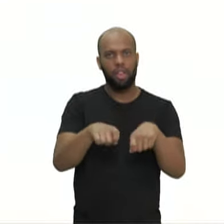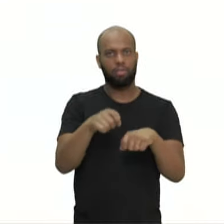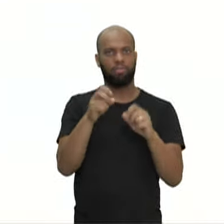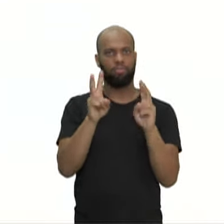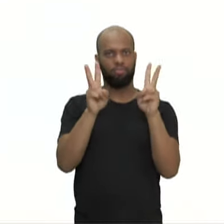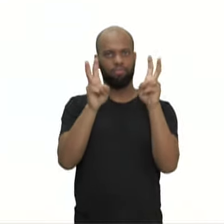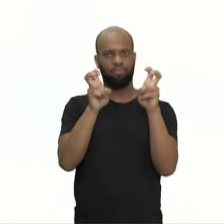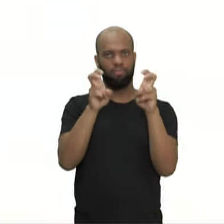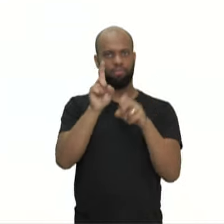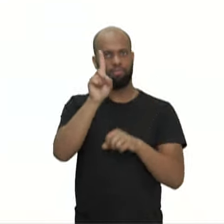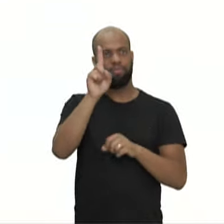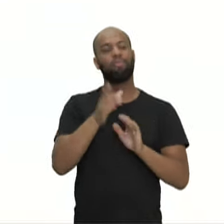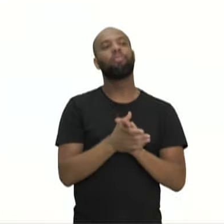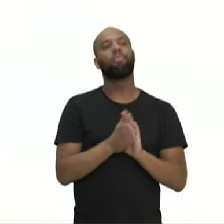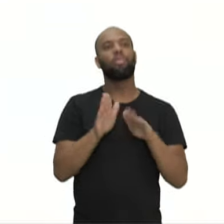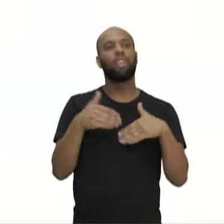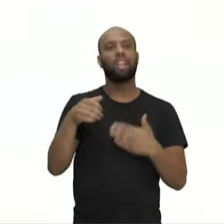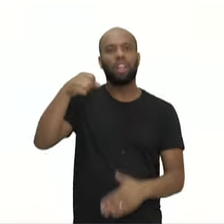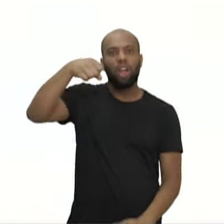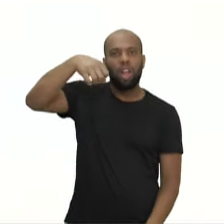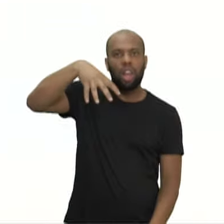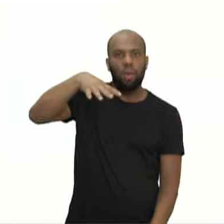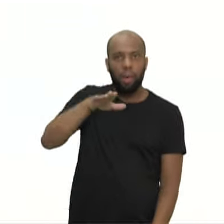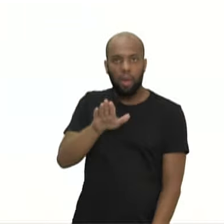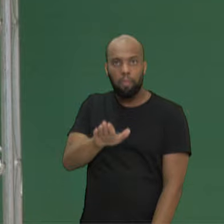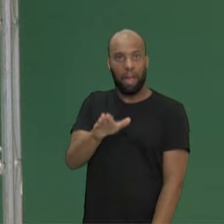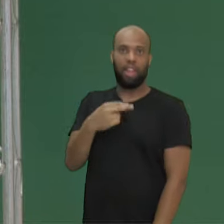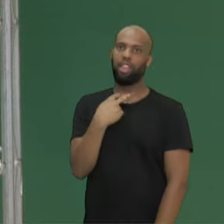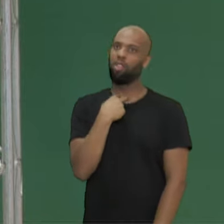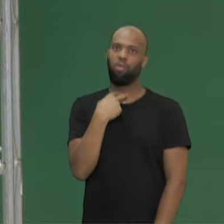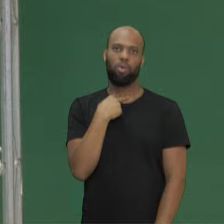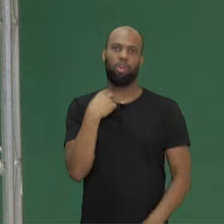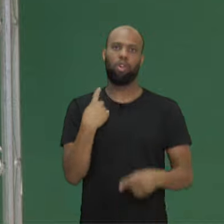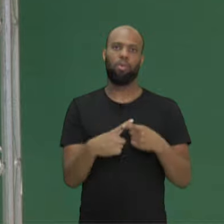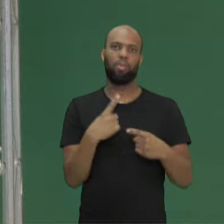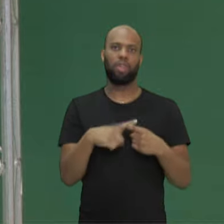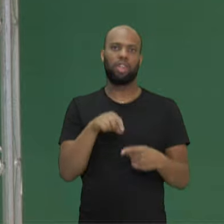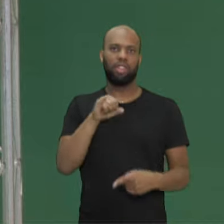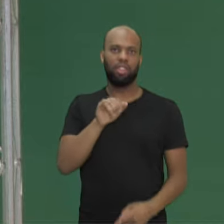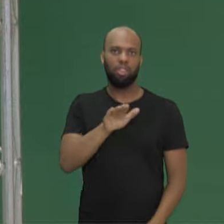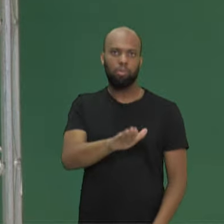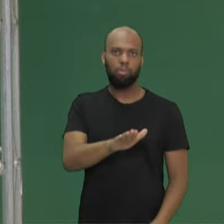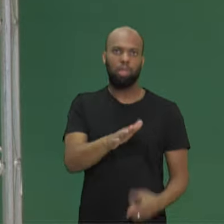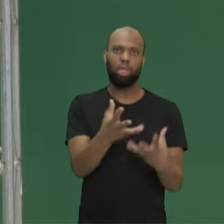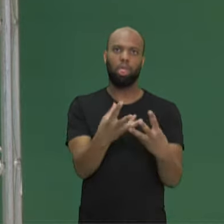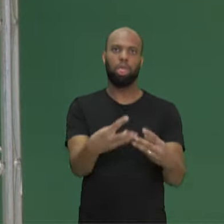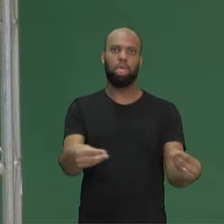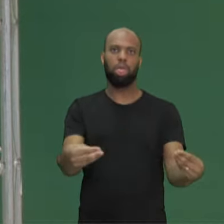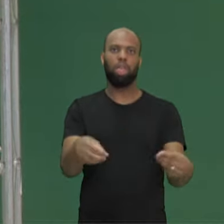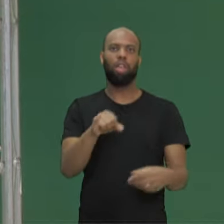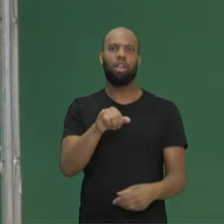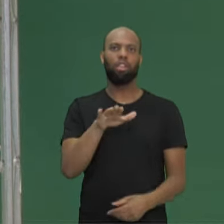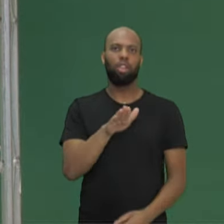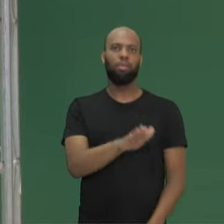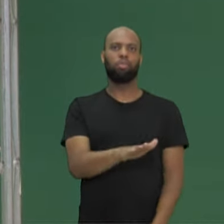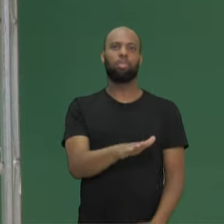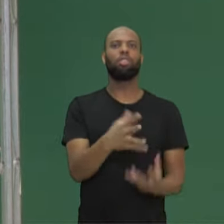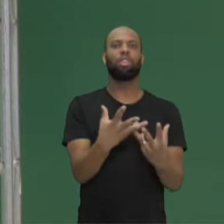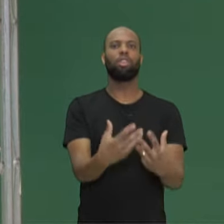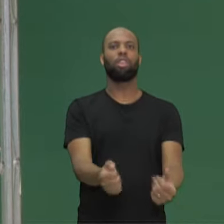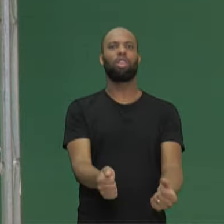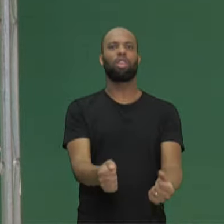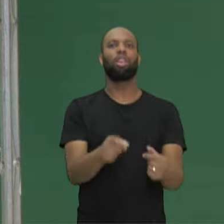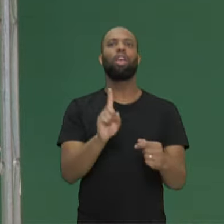lâmpada deles, tá, gente? Não pode pôr a mão ali, porque a lâmpada queima se você colocar a mão, mesmo quando está desligado. É uma